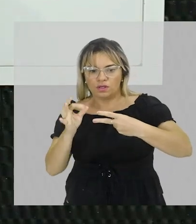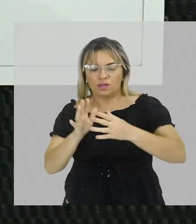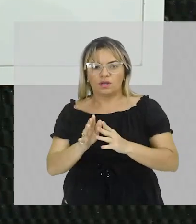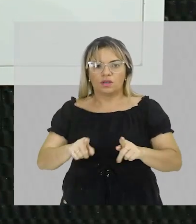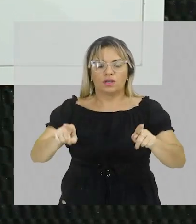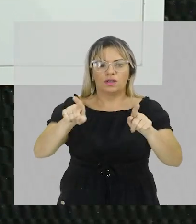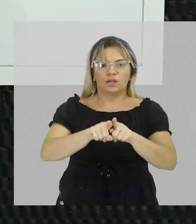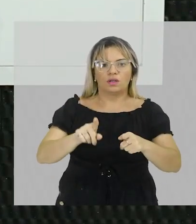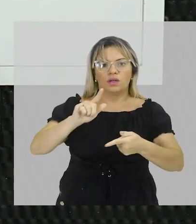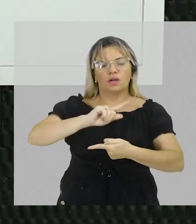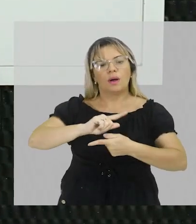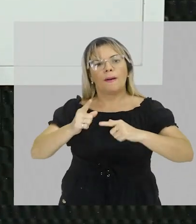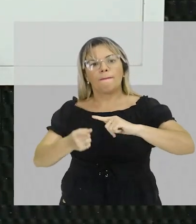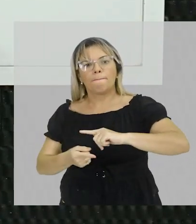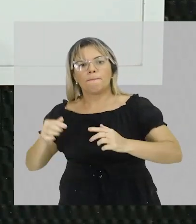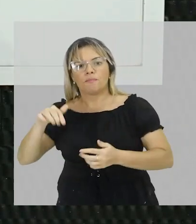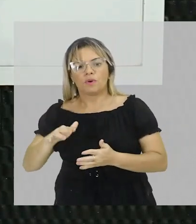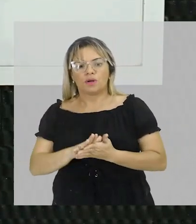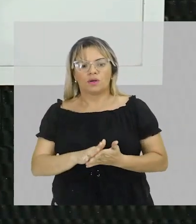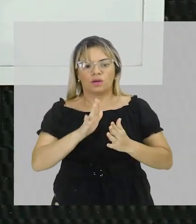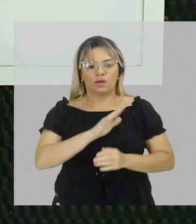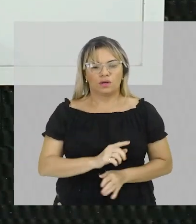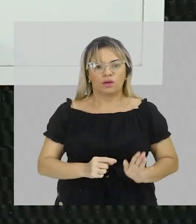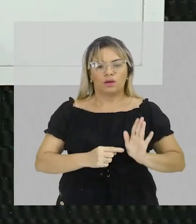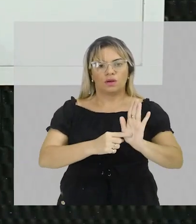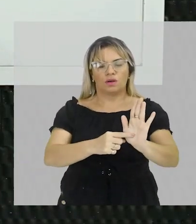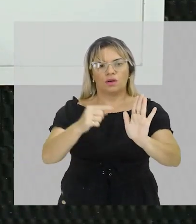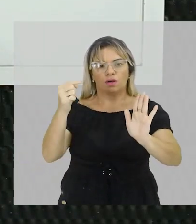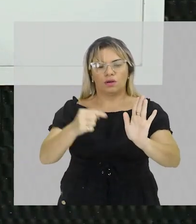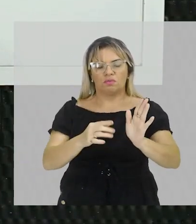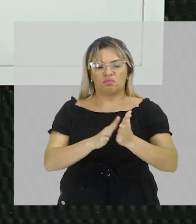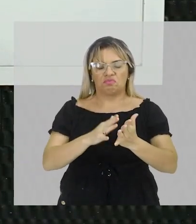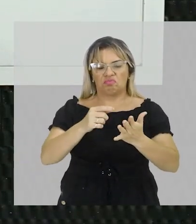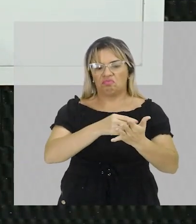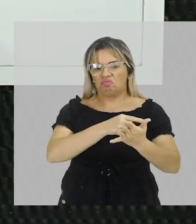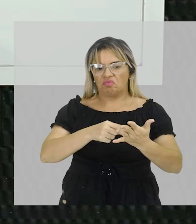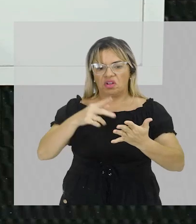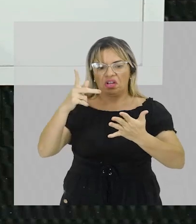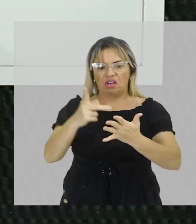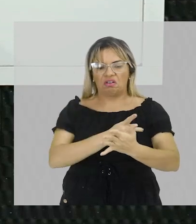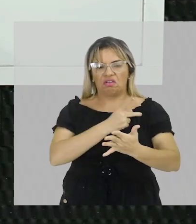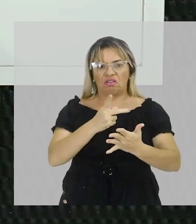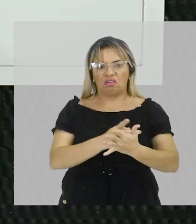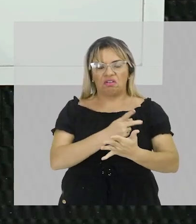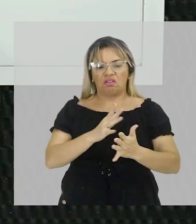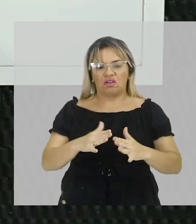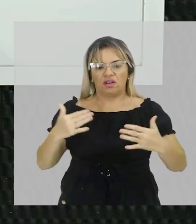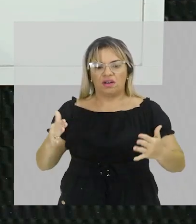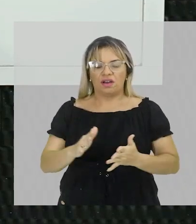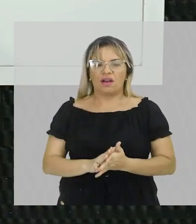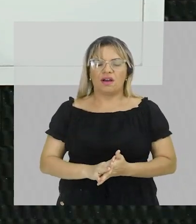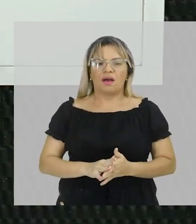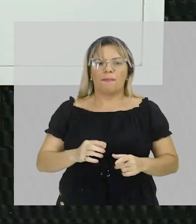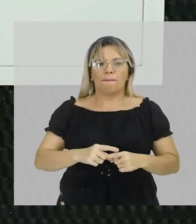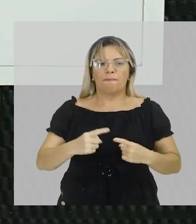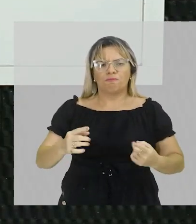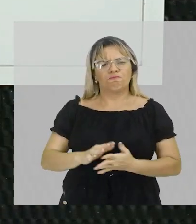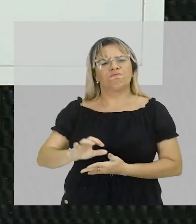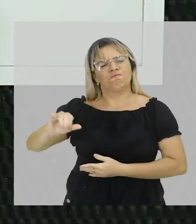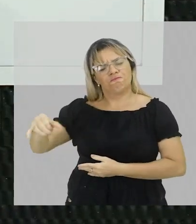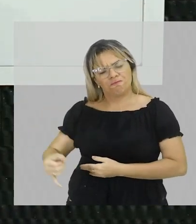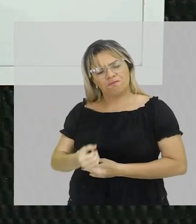tá? Então a gente colocou ela aqui, uma questão que até foi anulada, porque tem um errozinho aqui, mas a gente vai aproveitar, né,